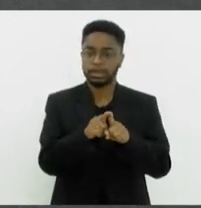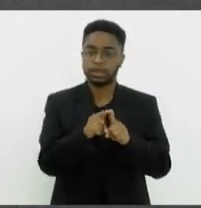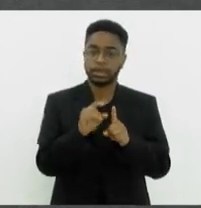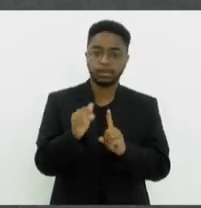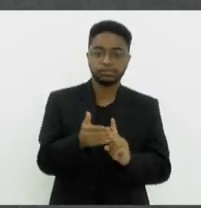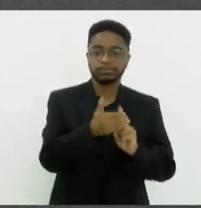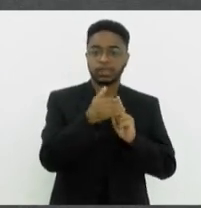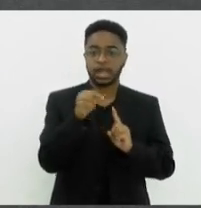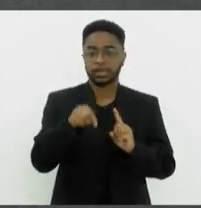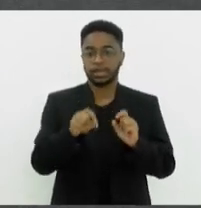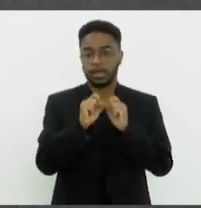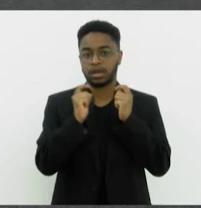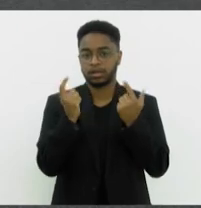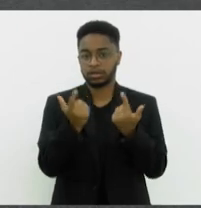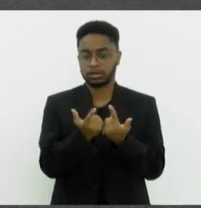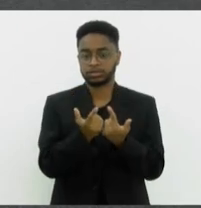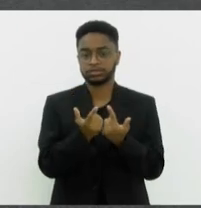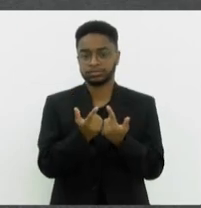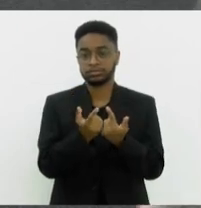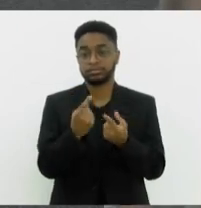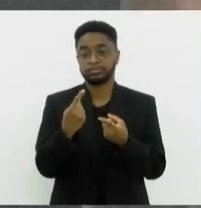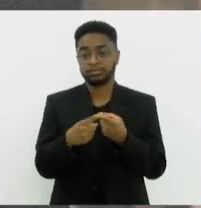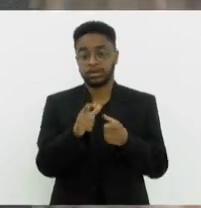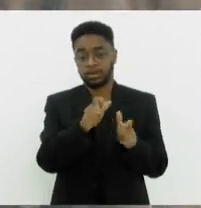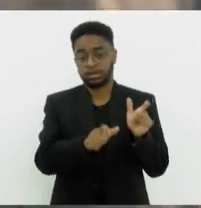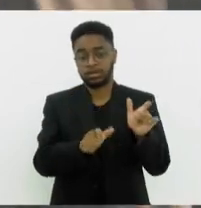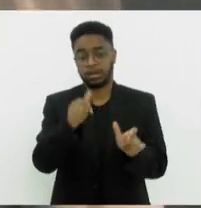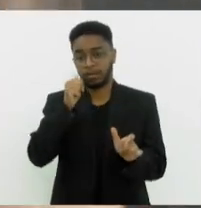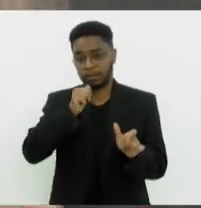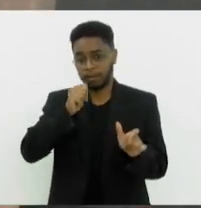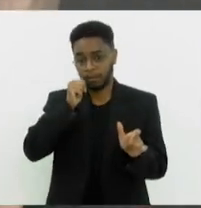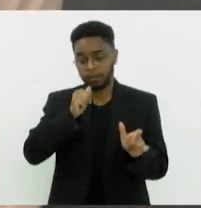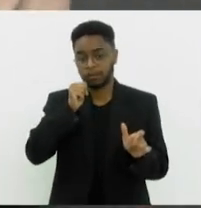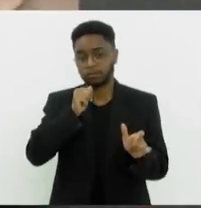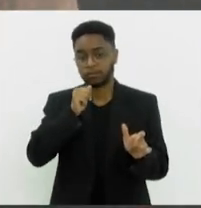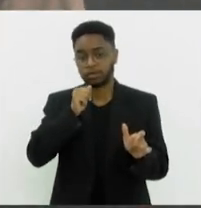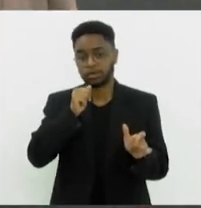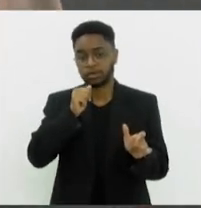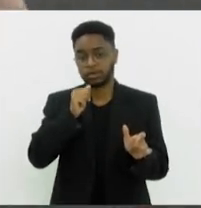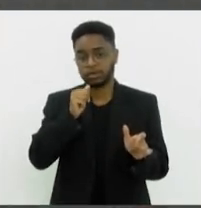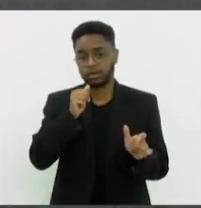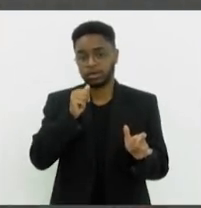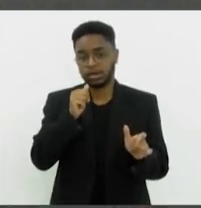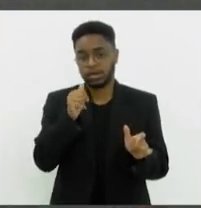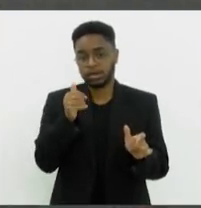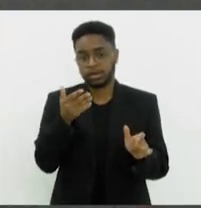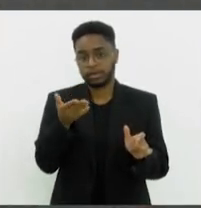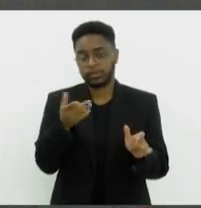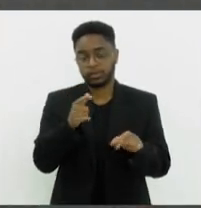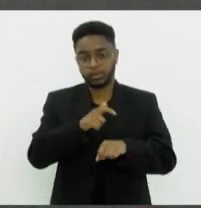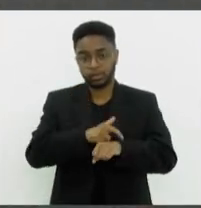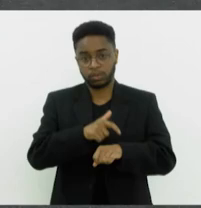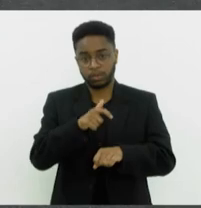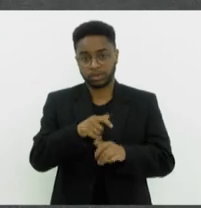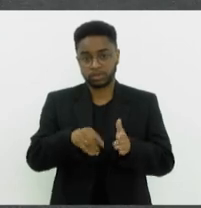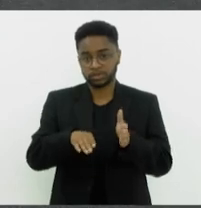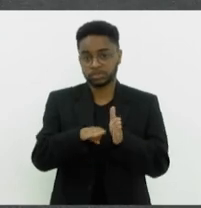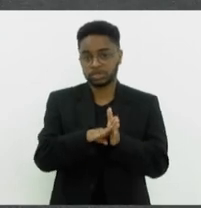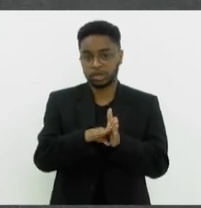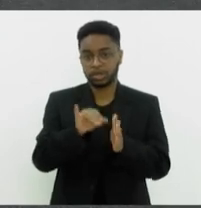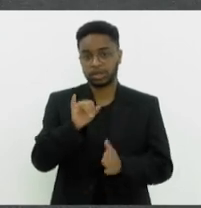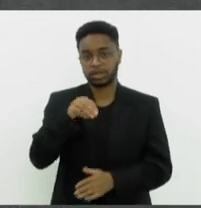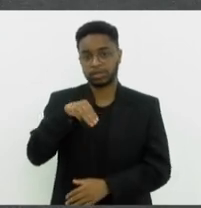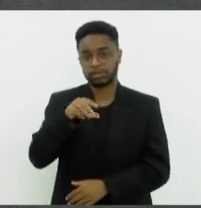da Assembleia Legislativa. Muitas dessas mulheres, deputada Marta Rocha, elas, quando chegavam ao Instituto